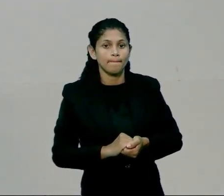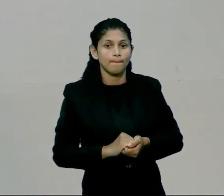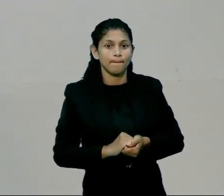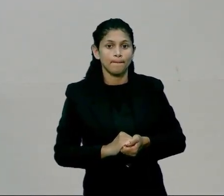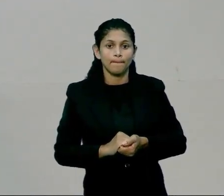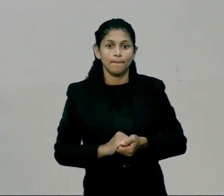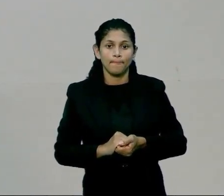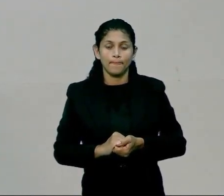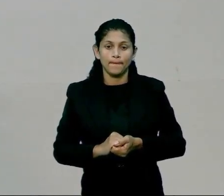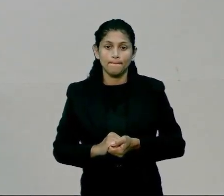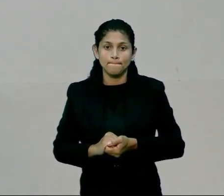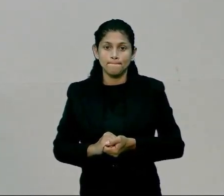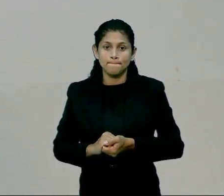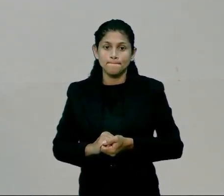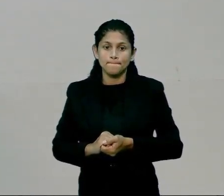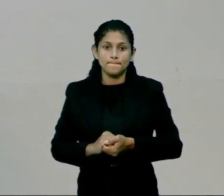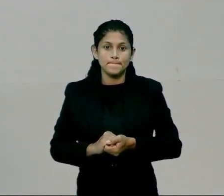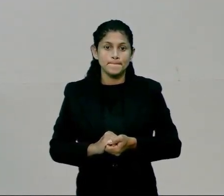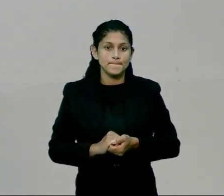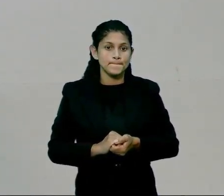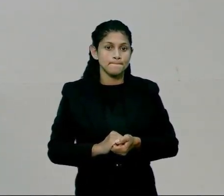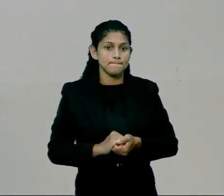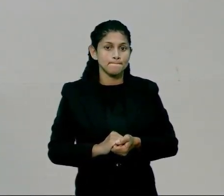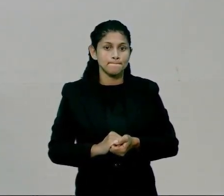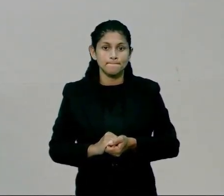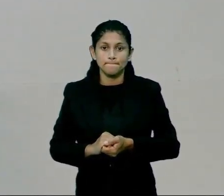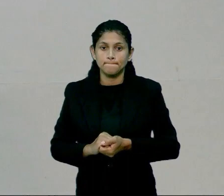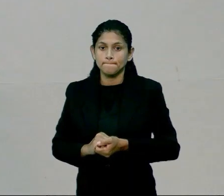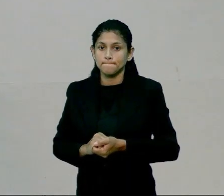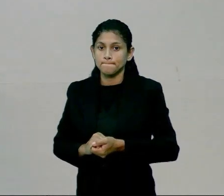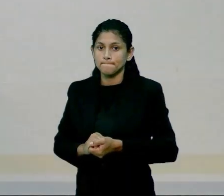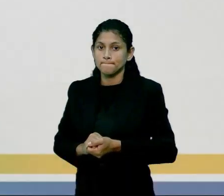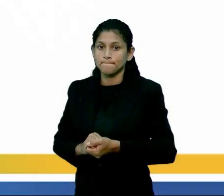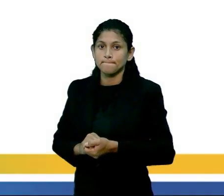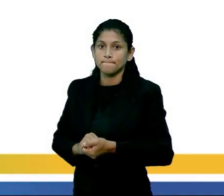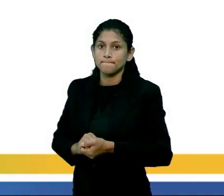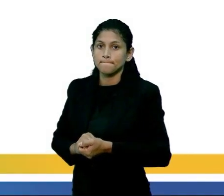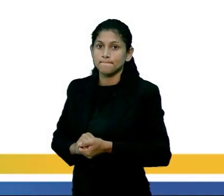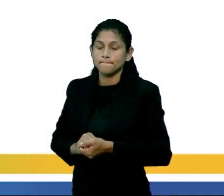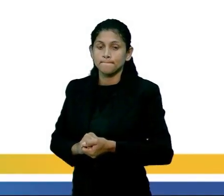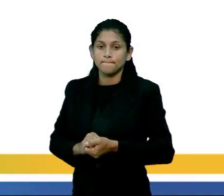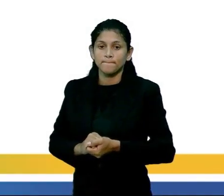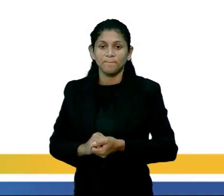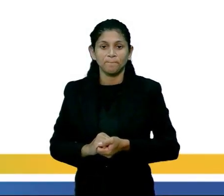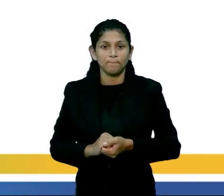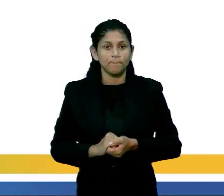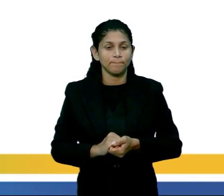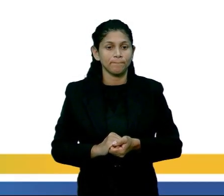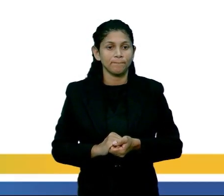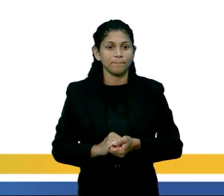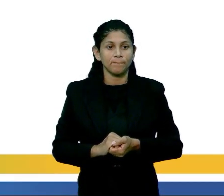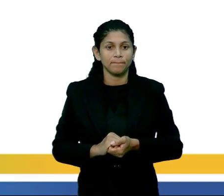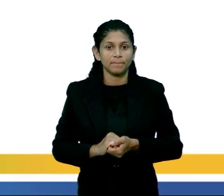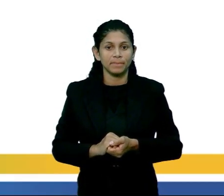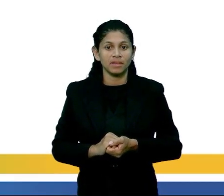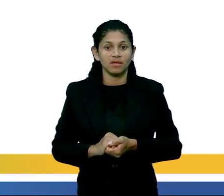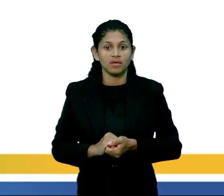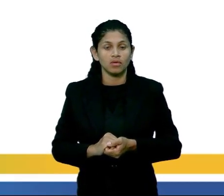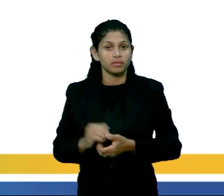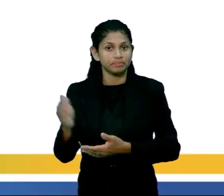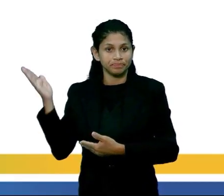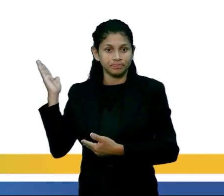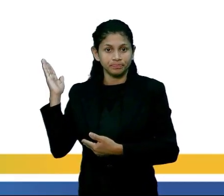esse condicionamento físico. Tranquilo? Tranquilo? Tranquilo mesmo? Tá de boa? Tá facinho? Tá facinho, tá facinho. E aí, opa, a gente até avançou demais,